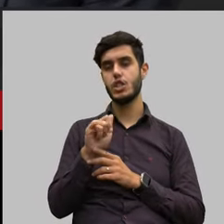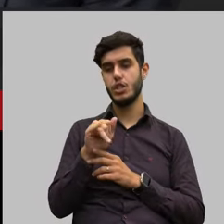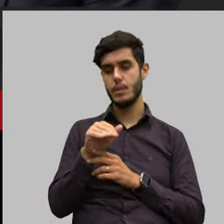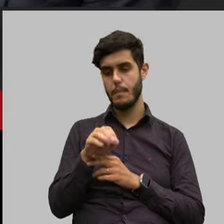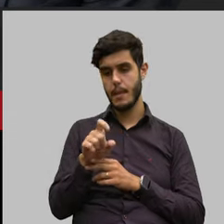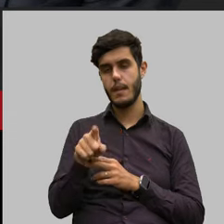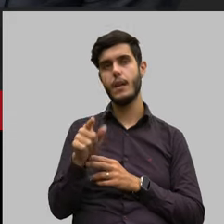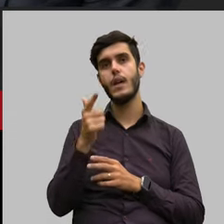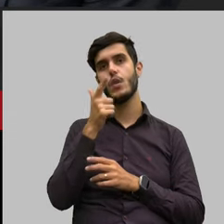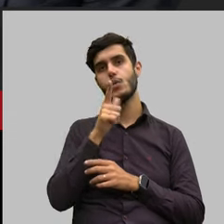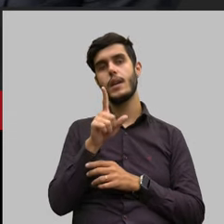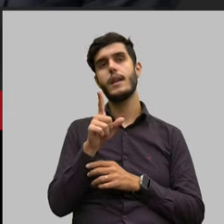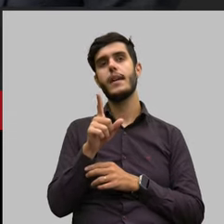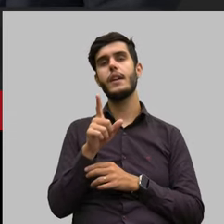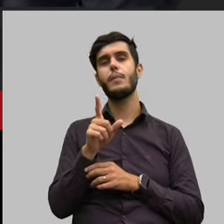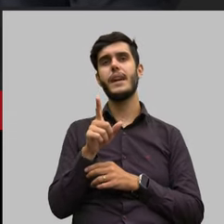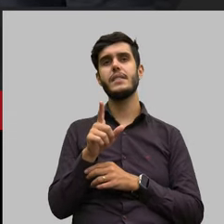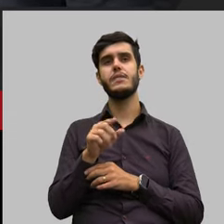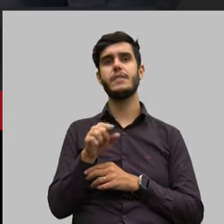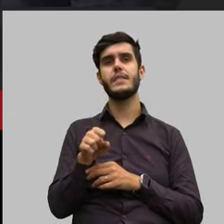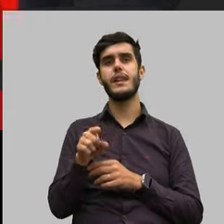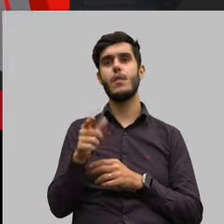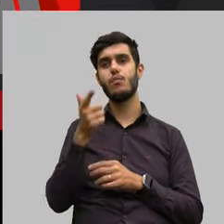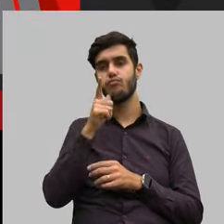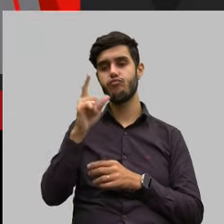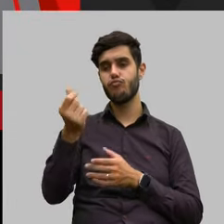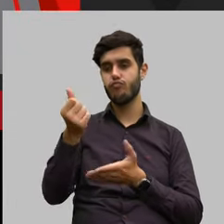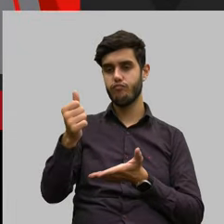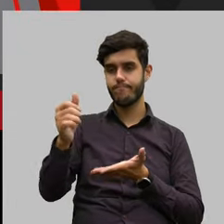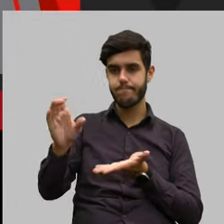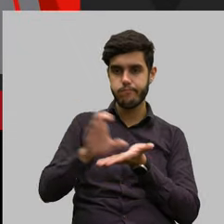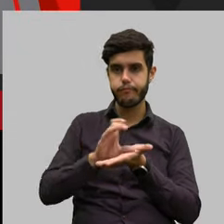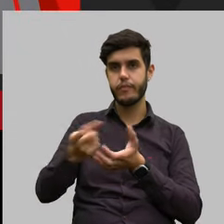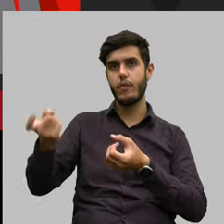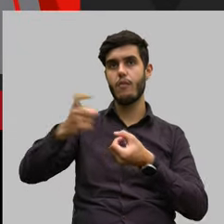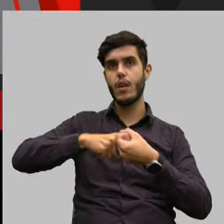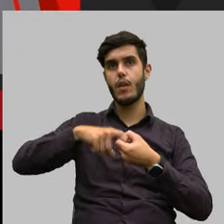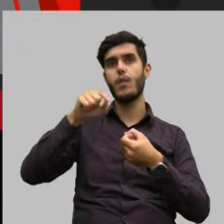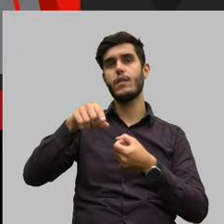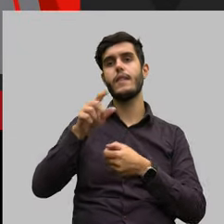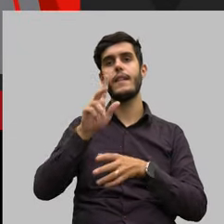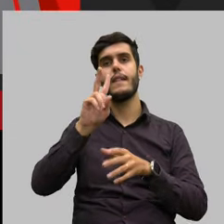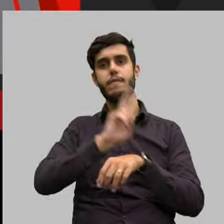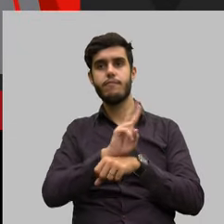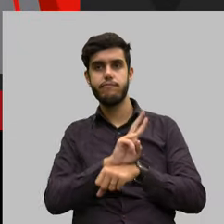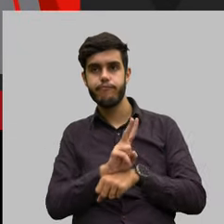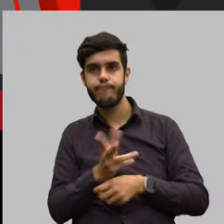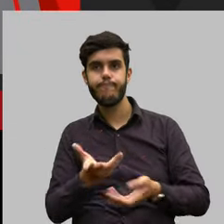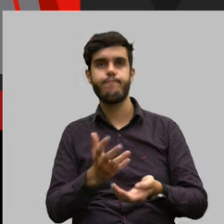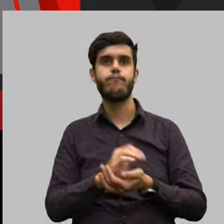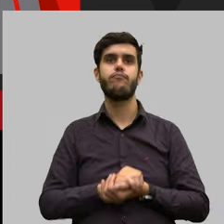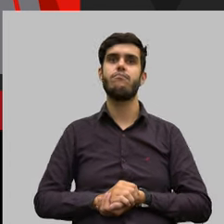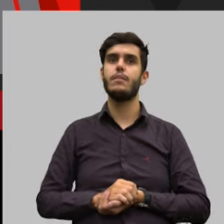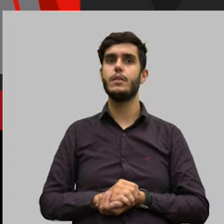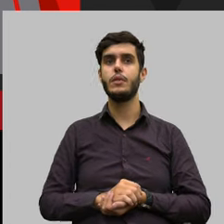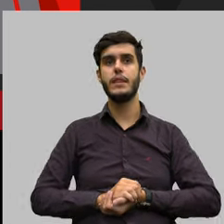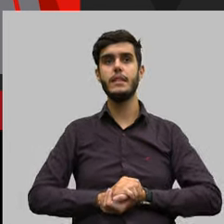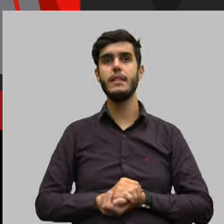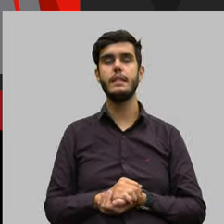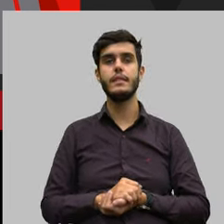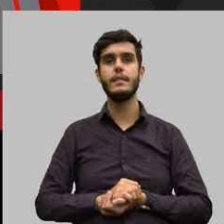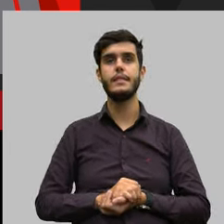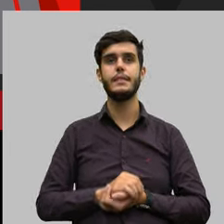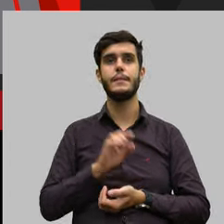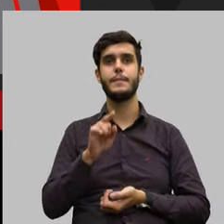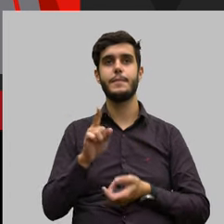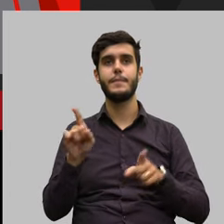aqui eu trago um pequeno resumo das principais medidas obrigatórias né Eh que já cumpridas pelo Estado